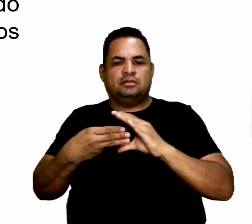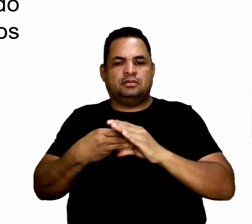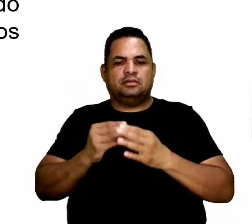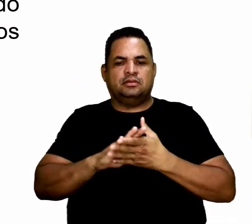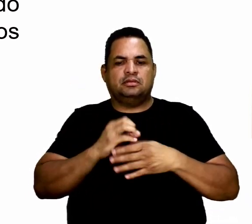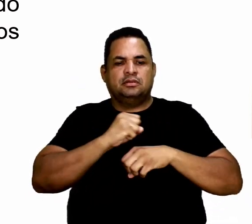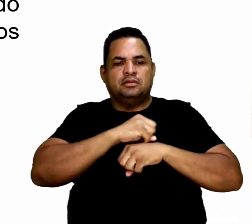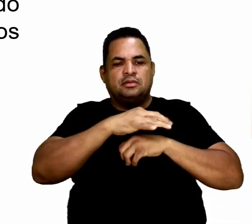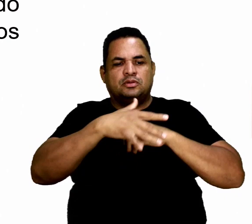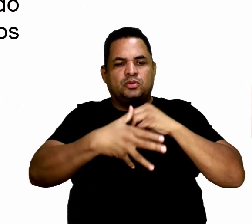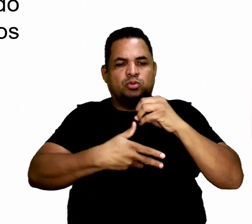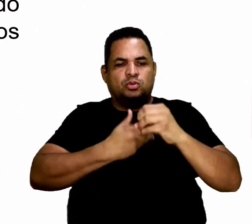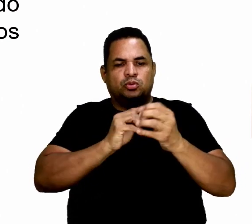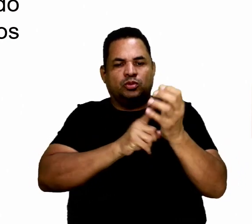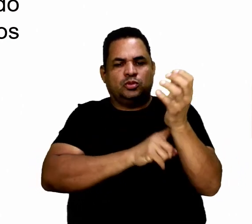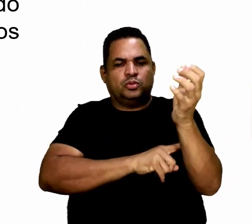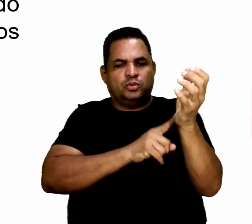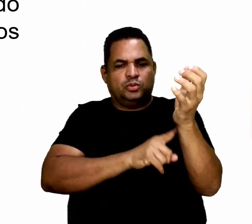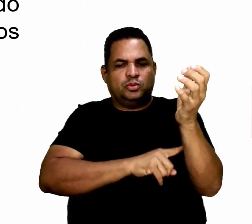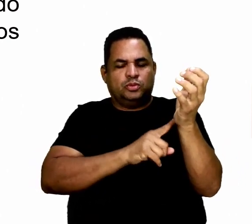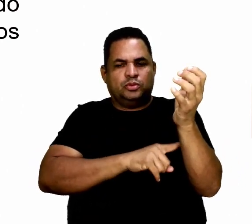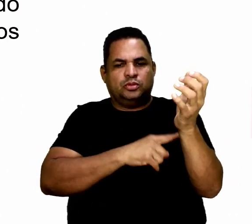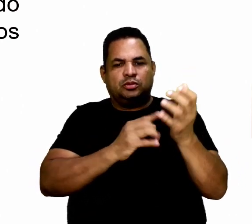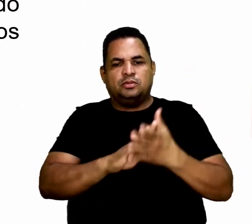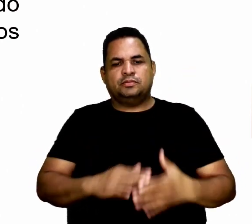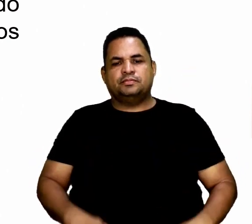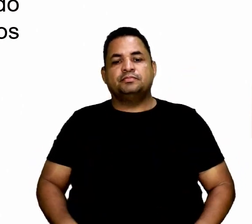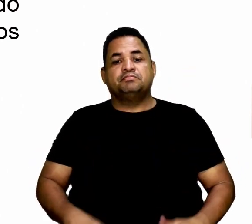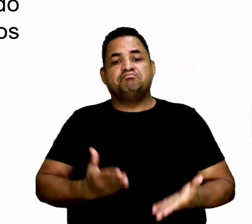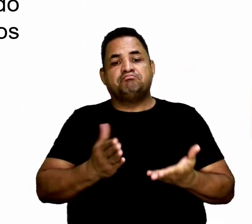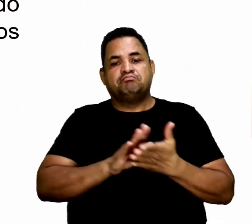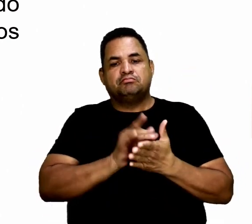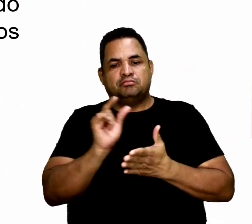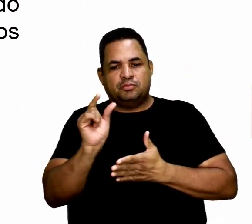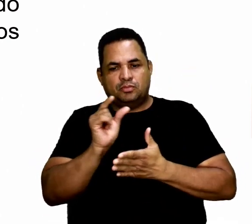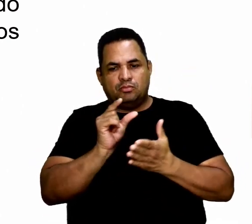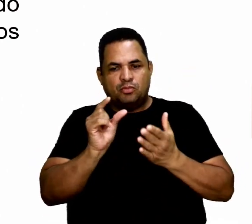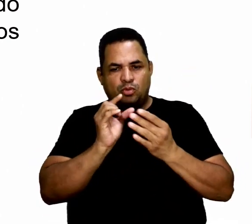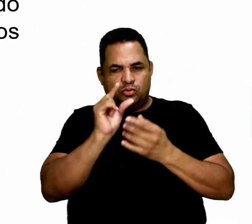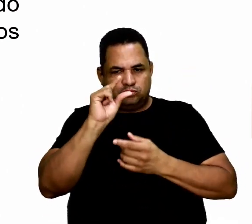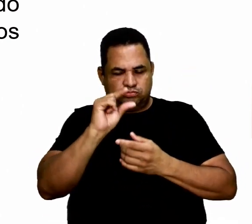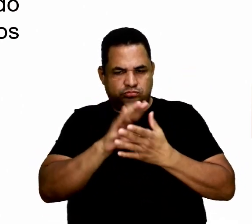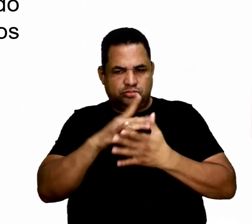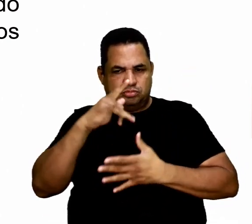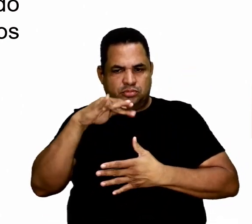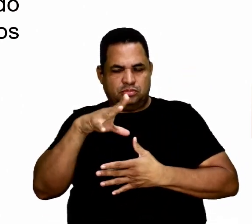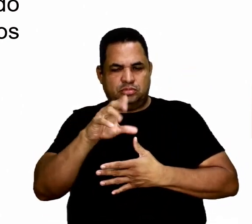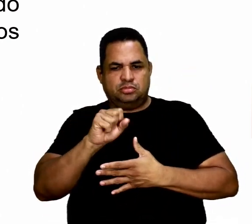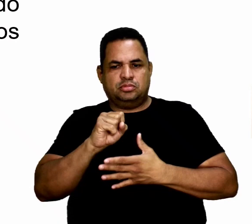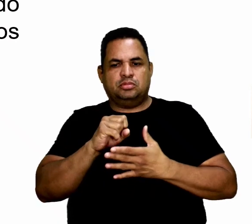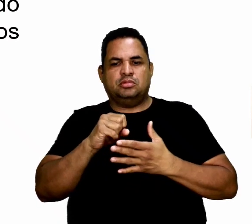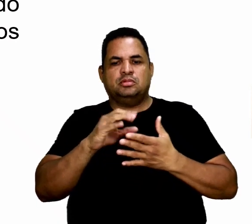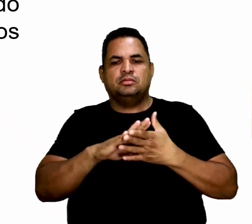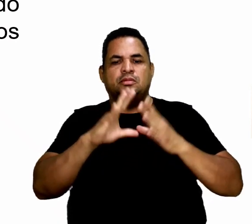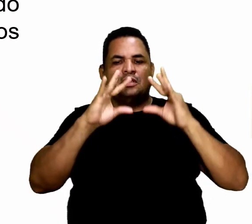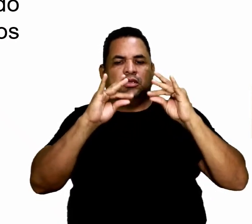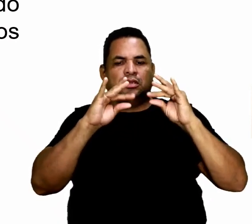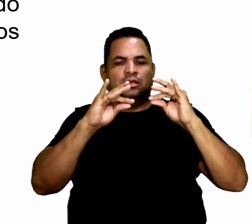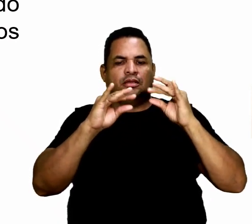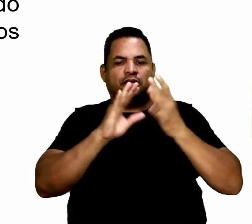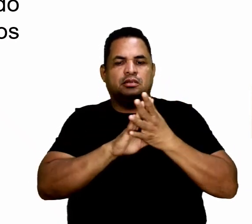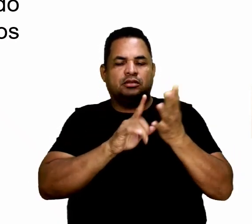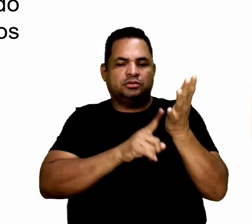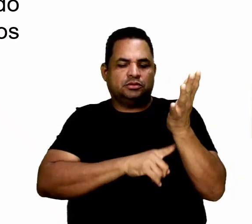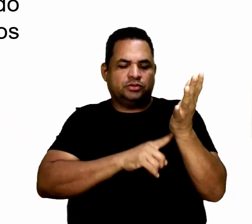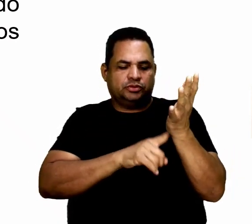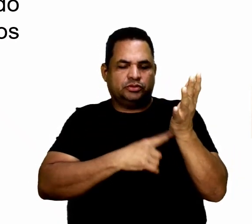que transbordam dos vasos sanguíneos, tá? E parte desse plasma, lembrando que a parte líquida do